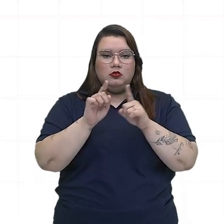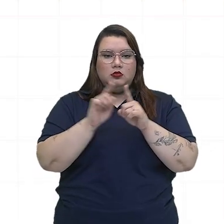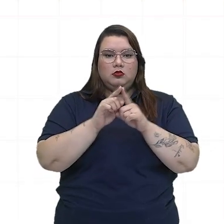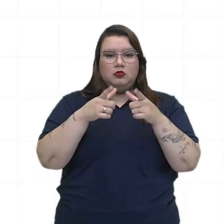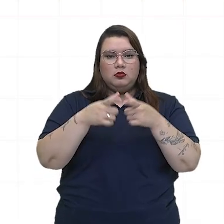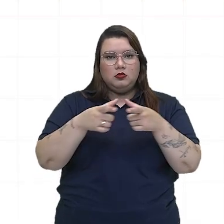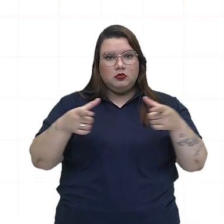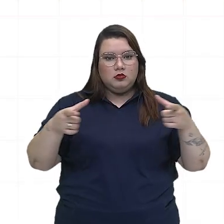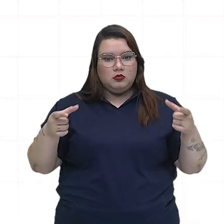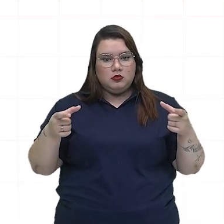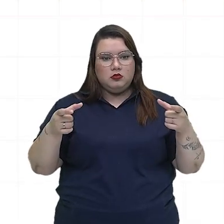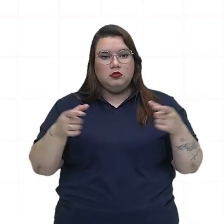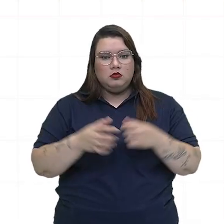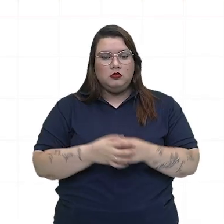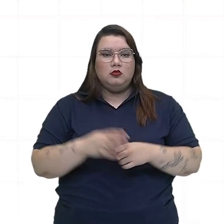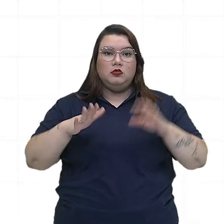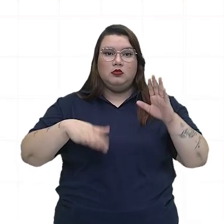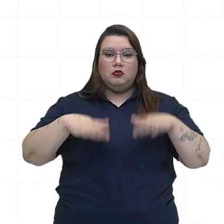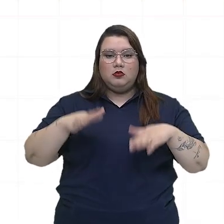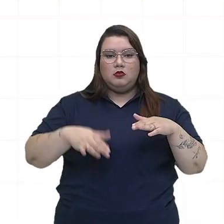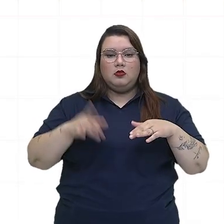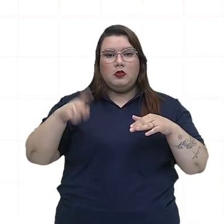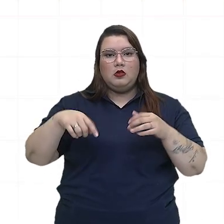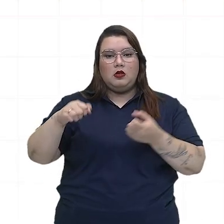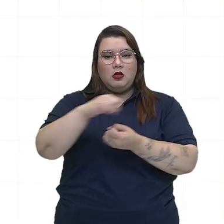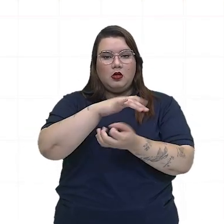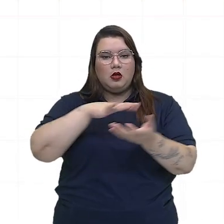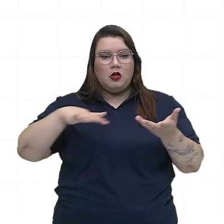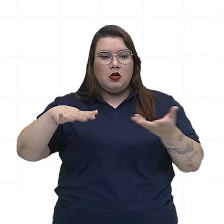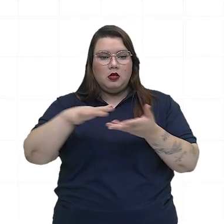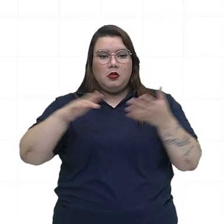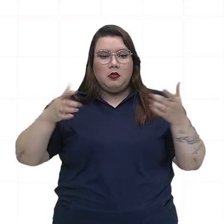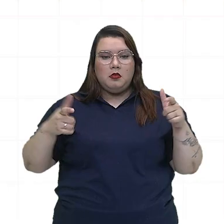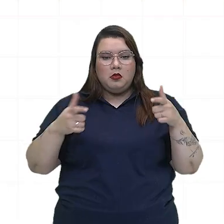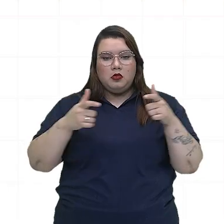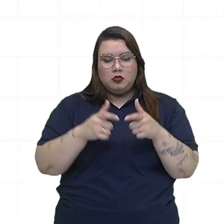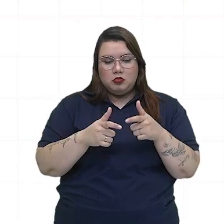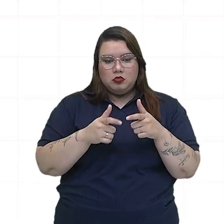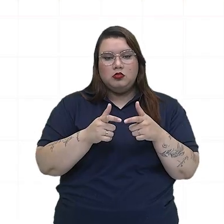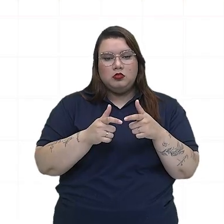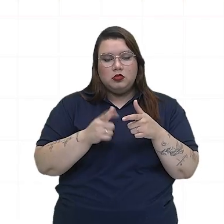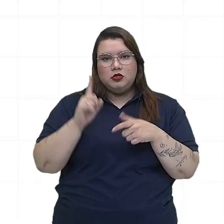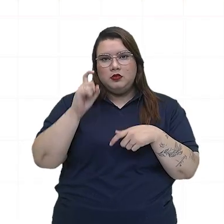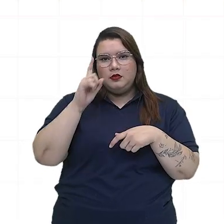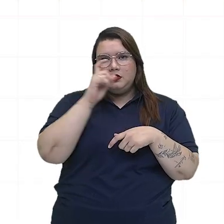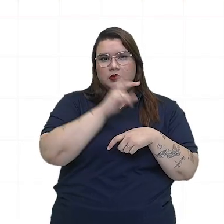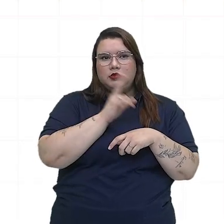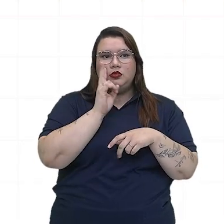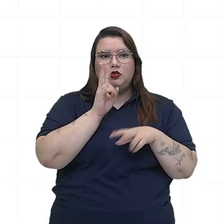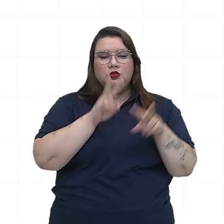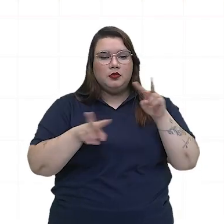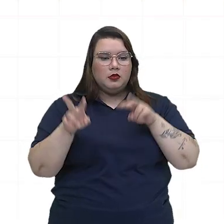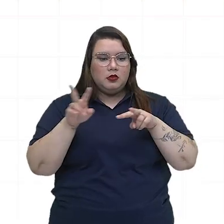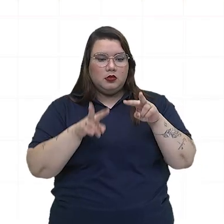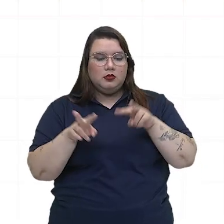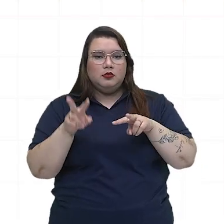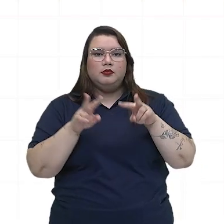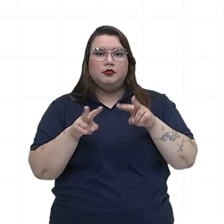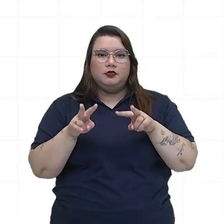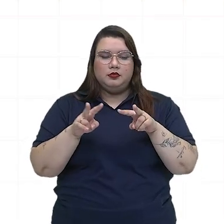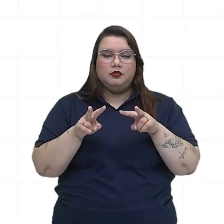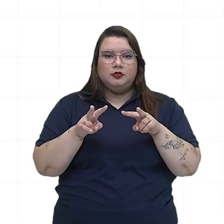das elípticas. Geralmente, elas são galáxias menores e menos comuns que as outras